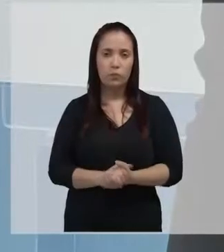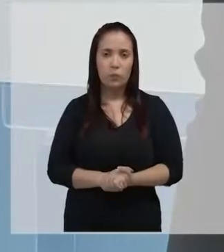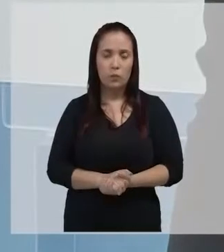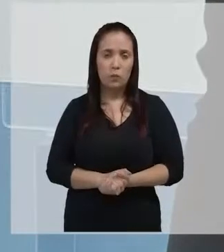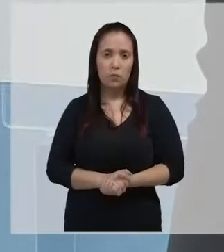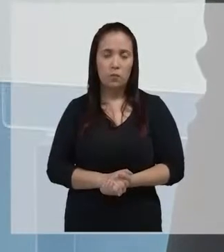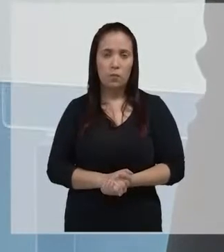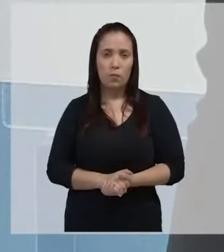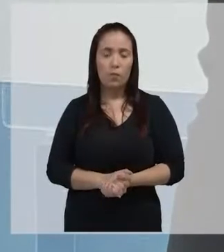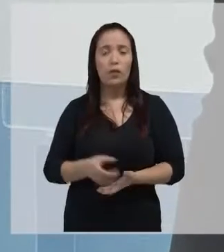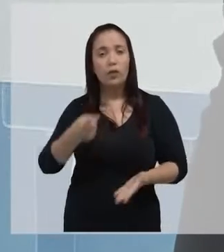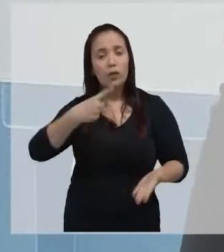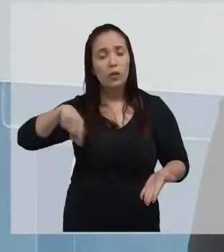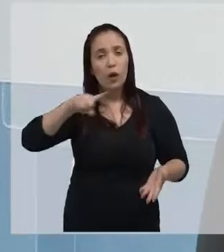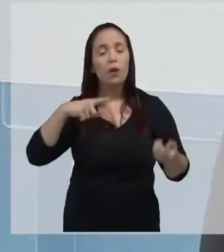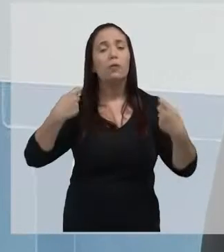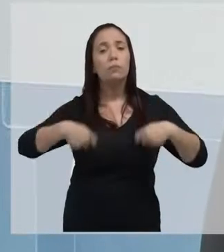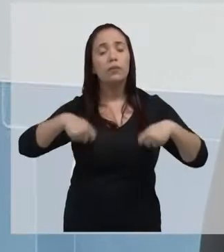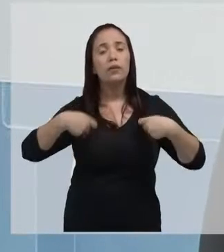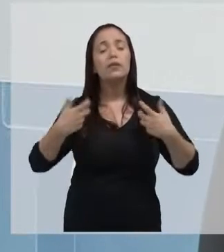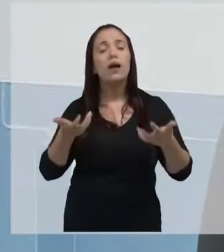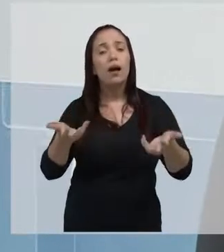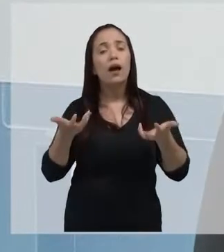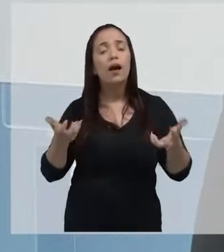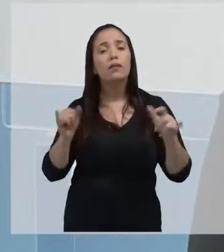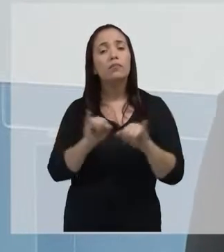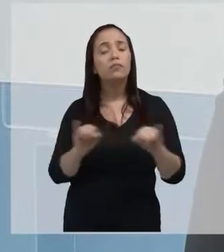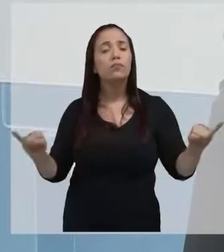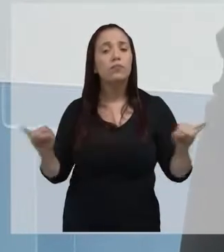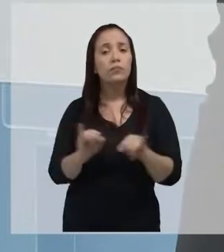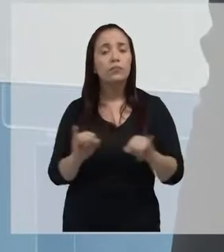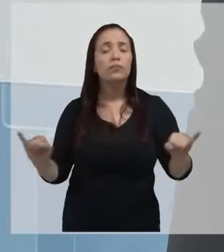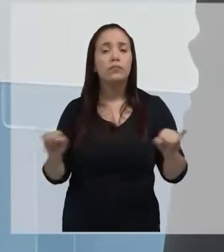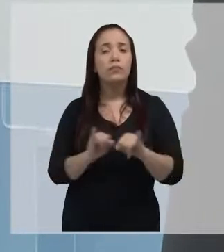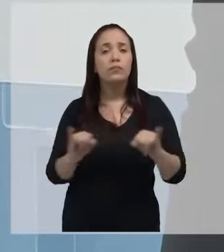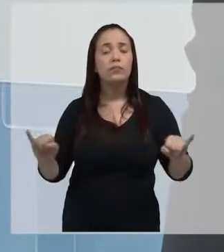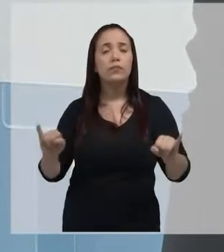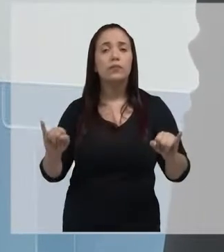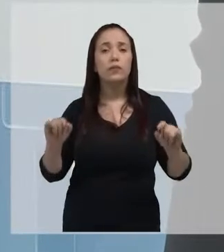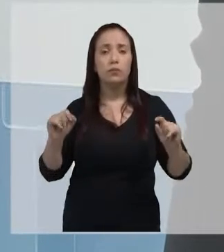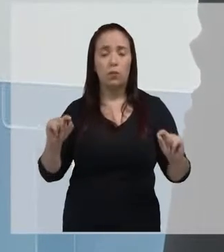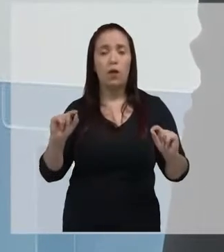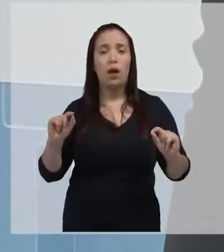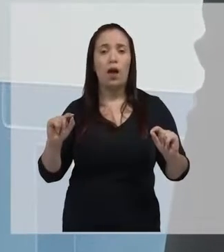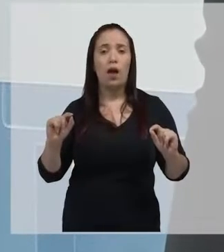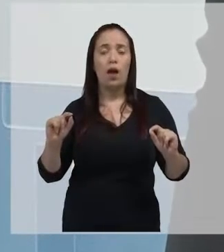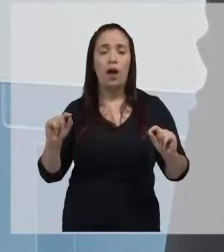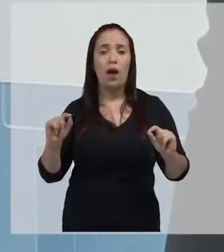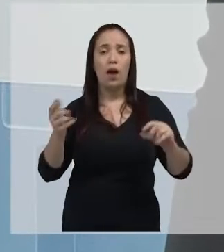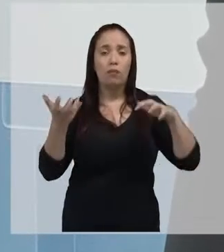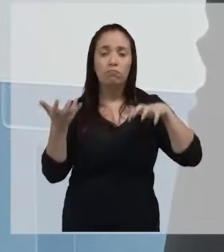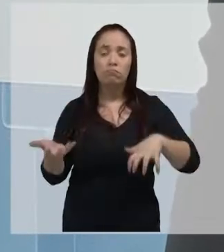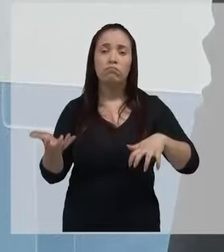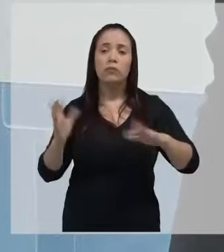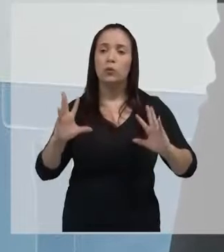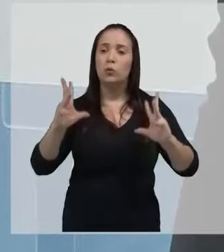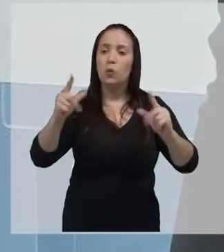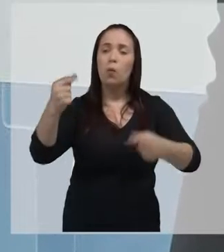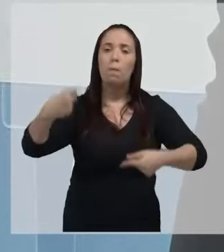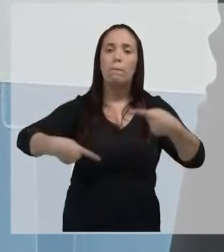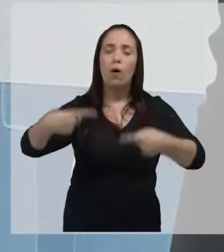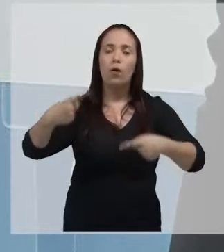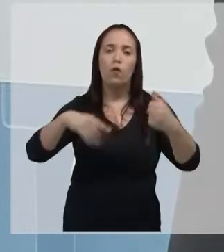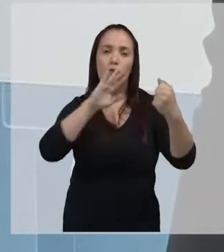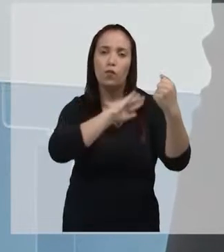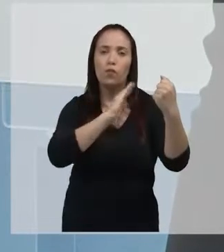E nós precisamos, se nós queremos esse país ainda democrático, nós precisamos de parlamentos fortes, com homens de bem, mulheres de bem,